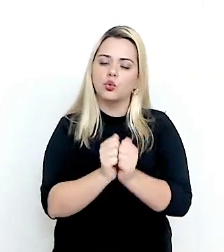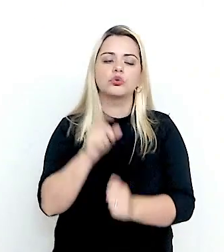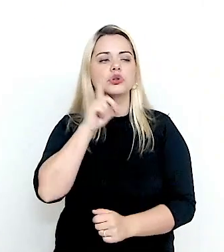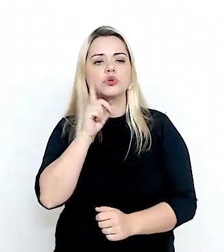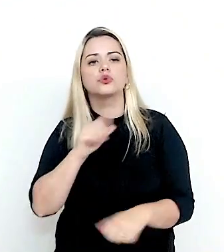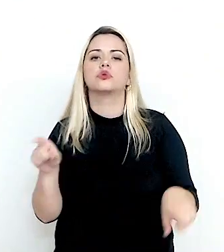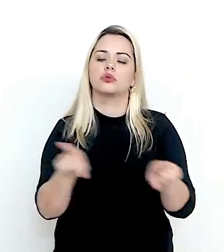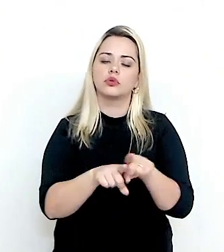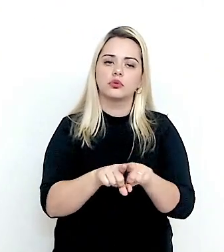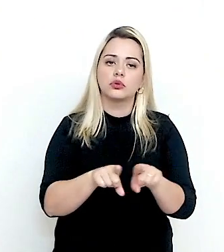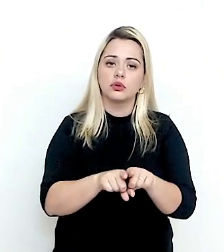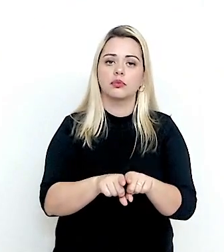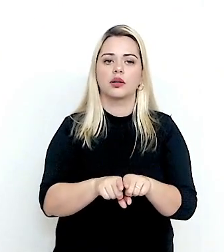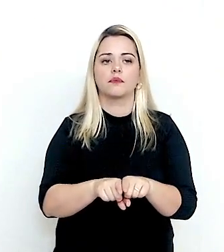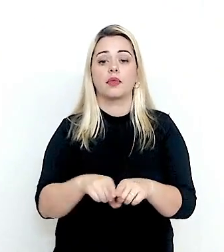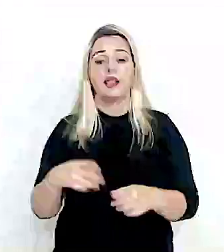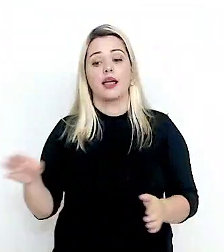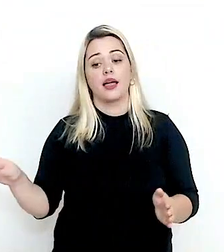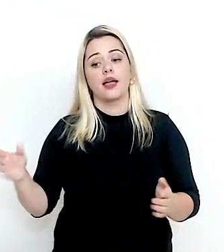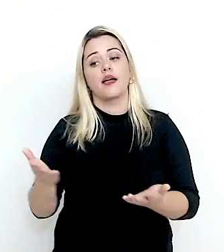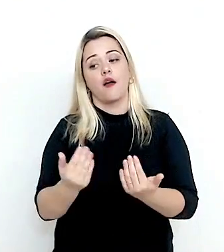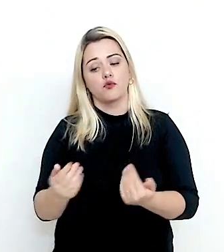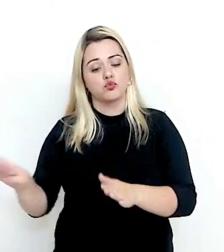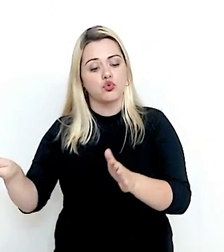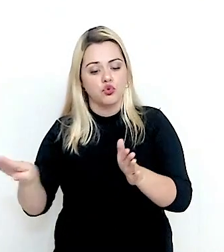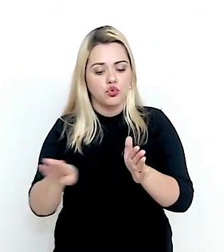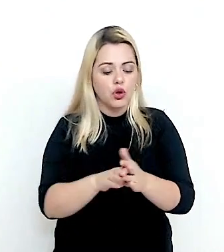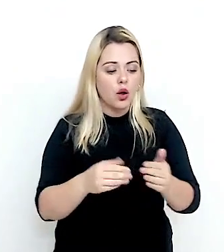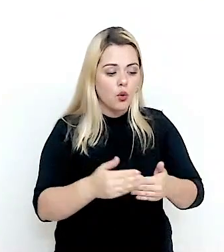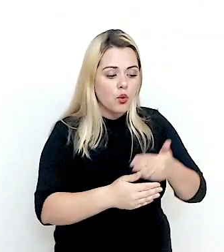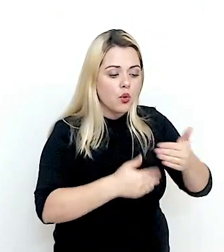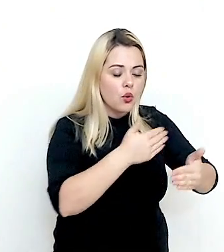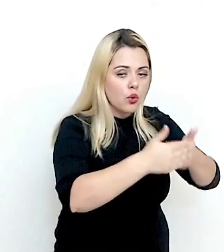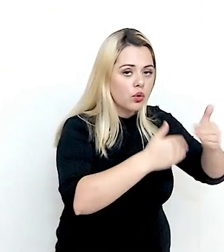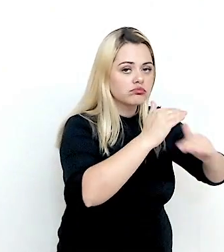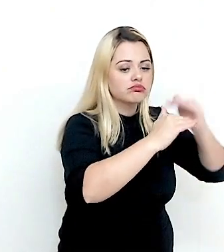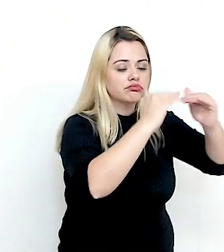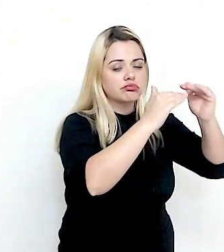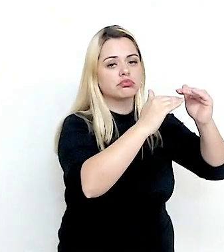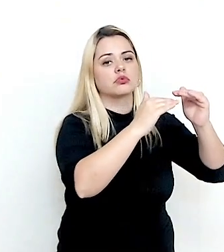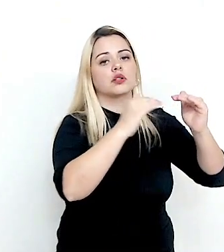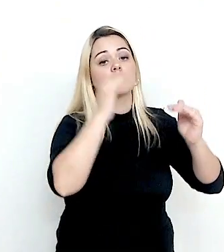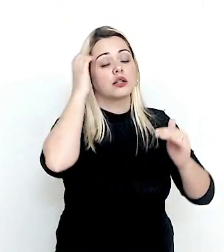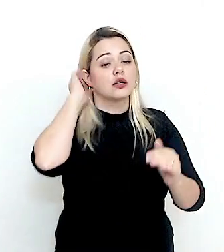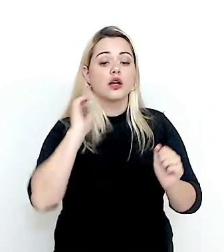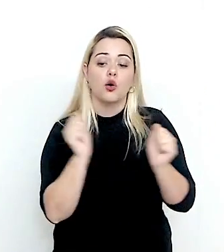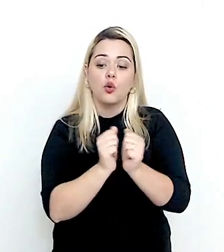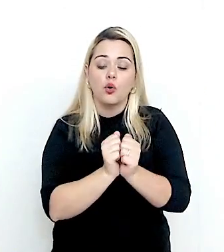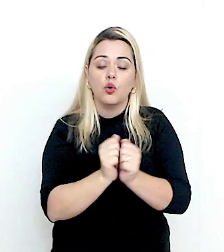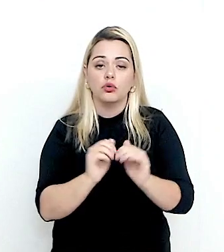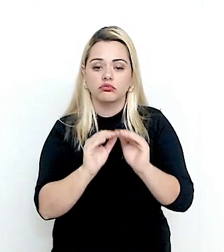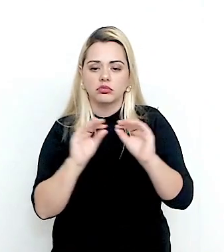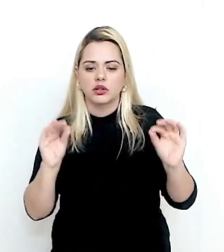então, vem promovendo a consolidação do seu regime político na linha das democracias ocidentais e também um